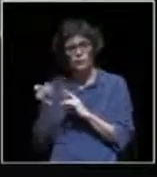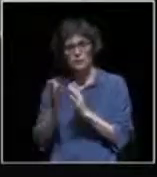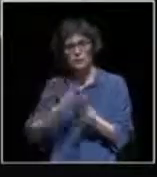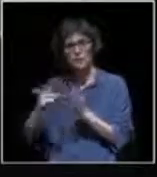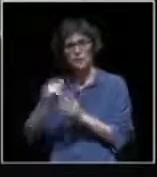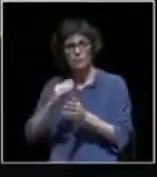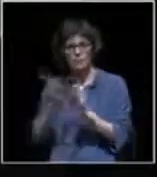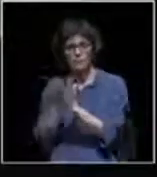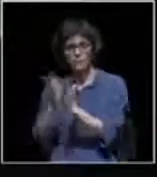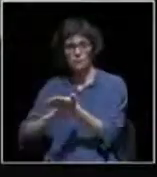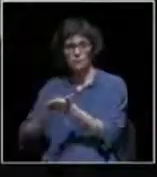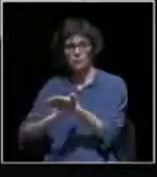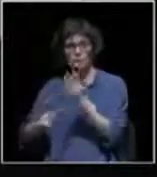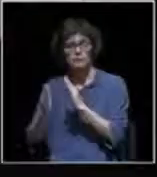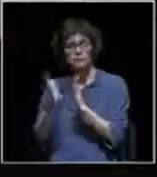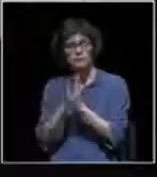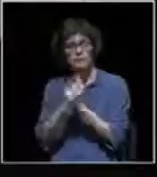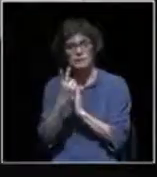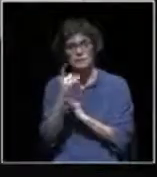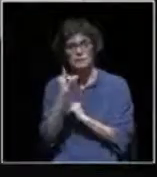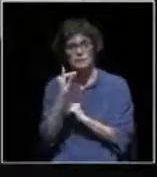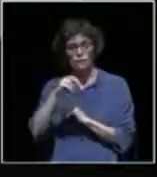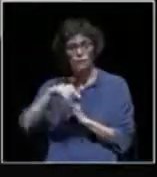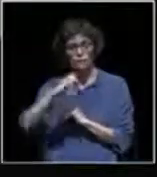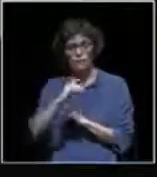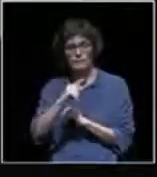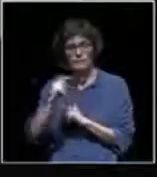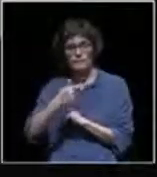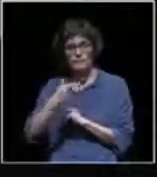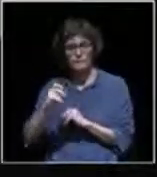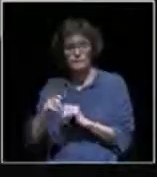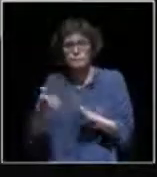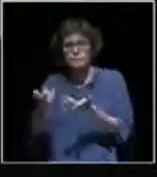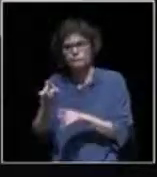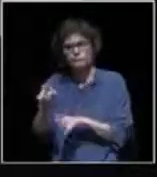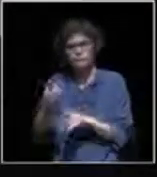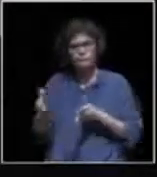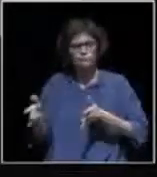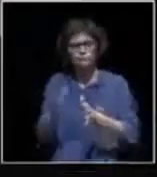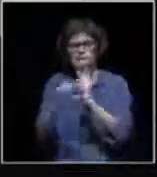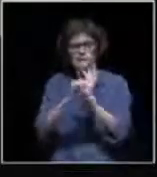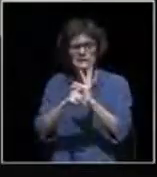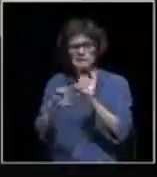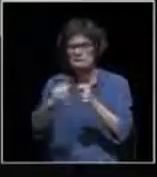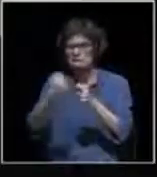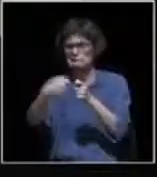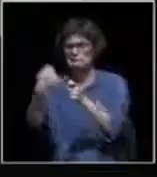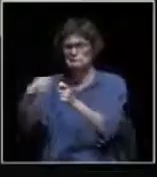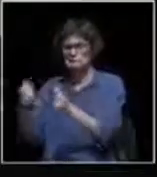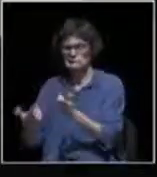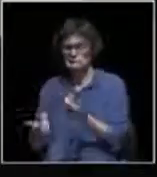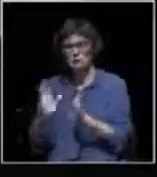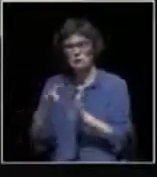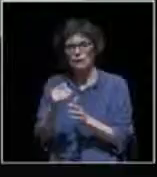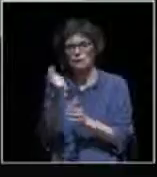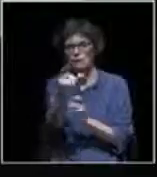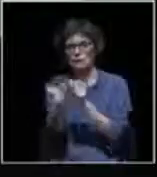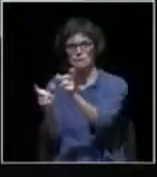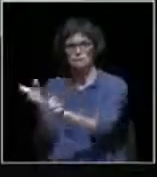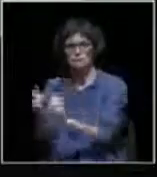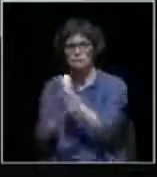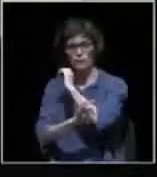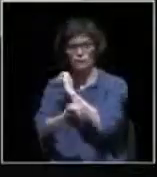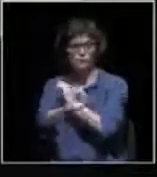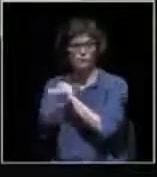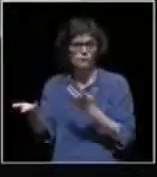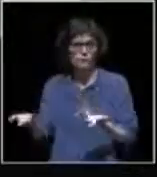sua circulação. Conclui-se que o percurso desta carreira encontra-se desajustado das necessidades de parte dos utentes da freguesia.